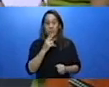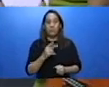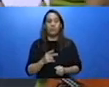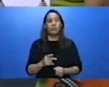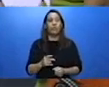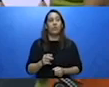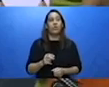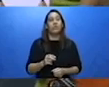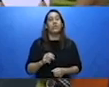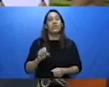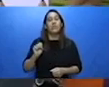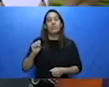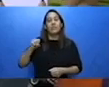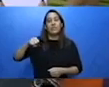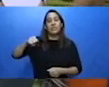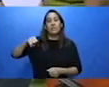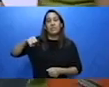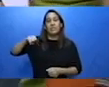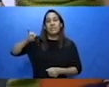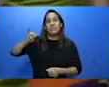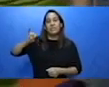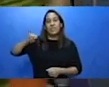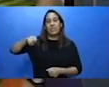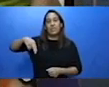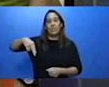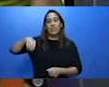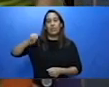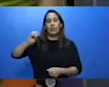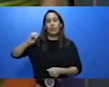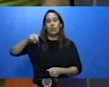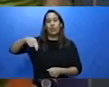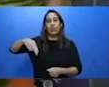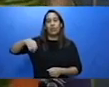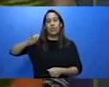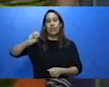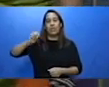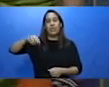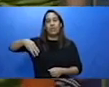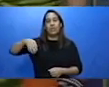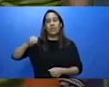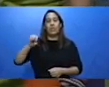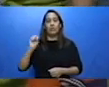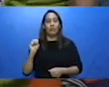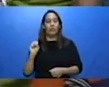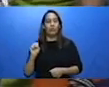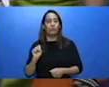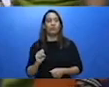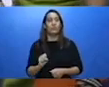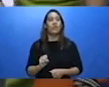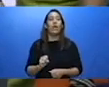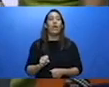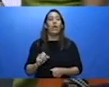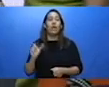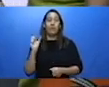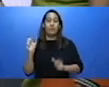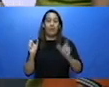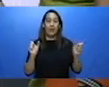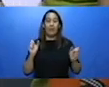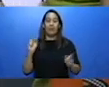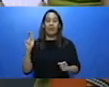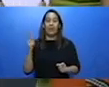são chamadas de sinônimos. Por exemplo, as palavras havia e tinha